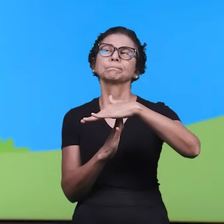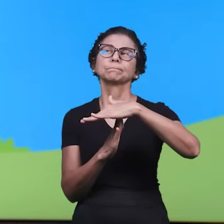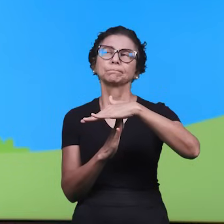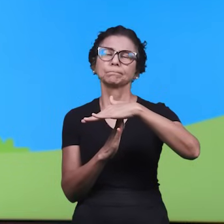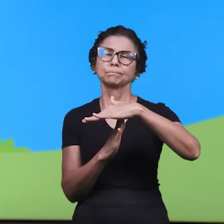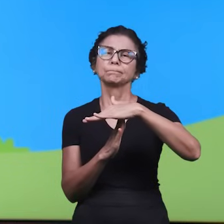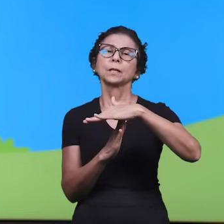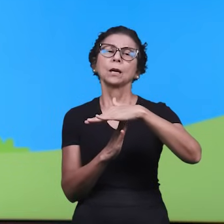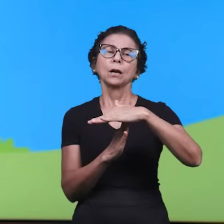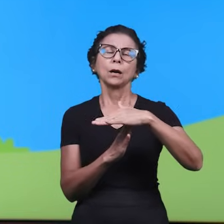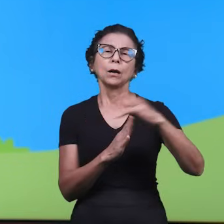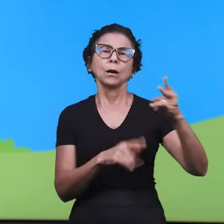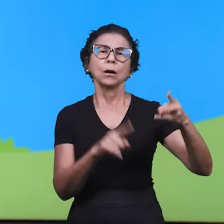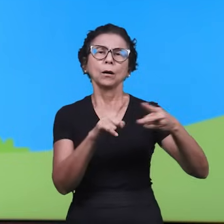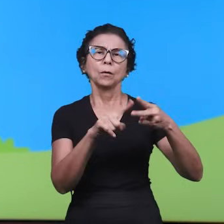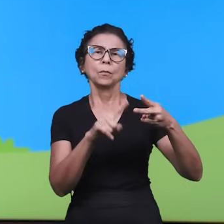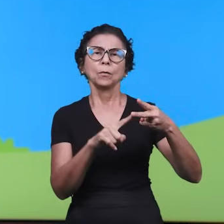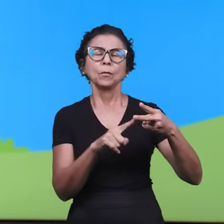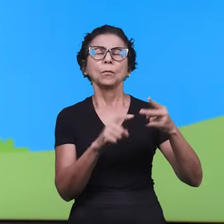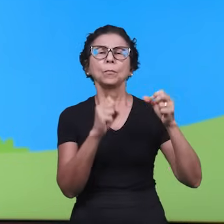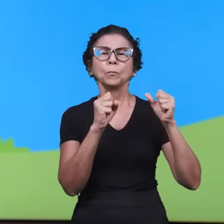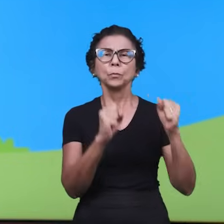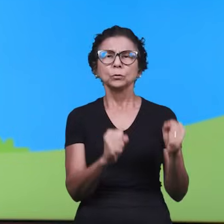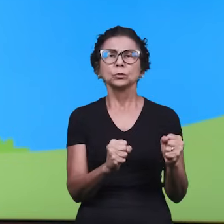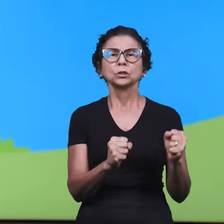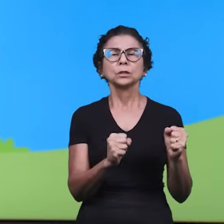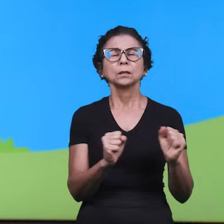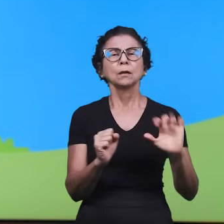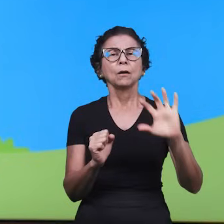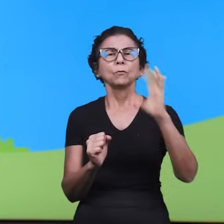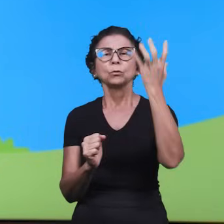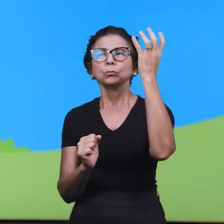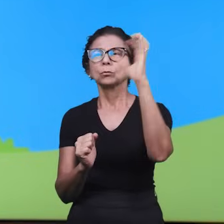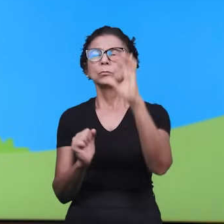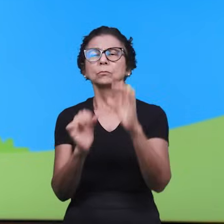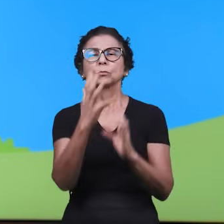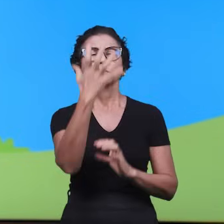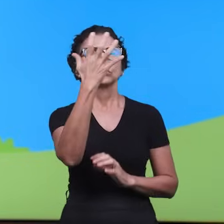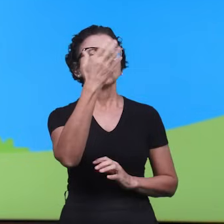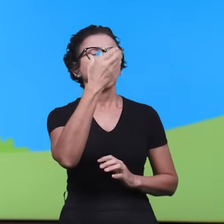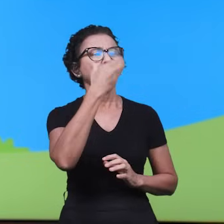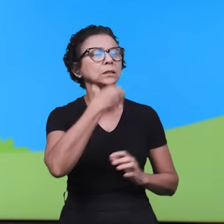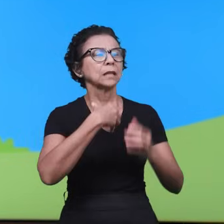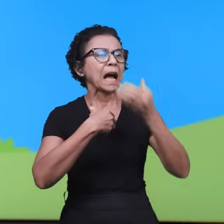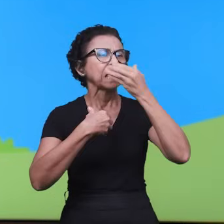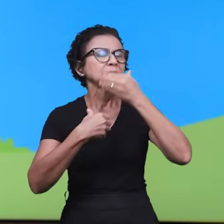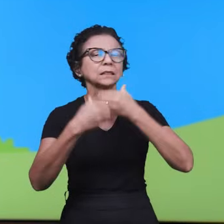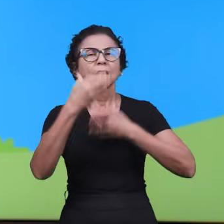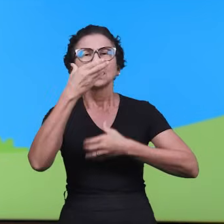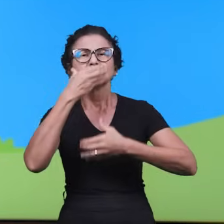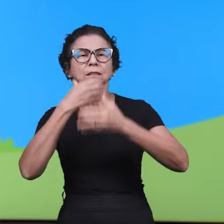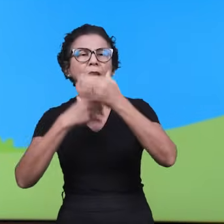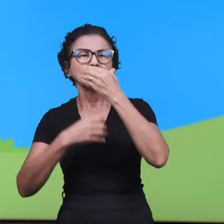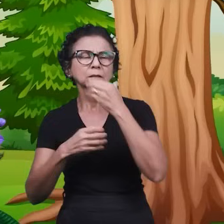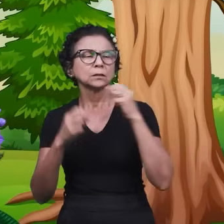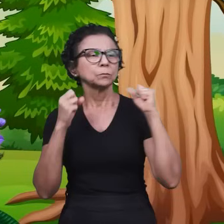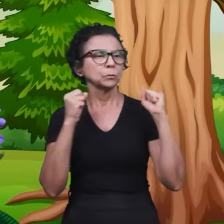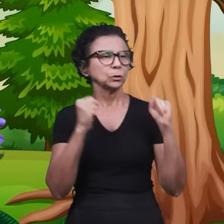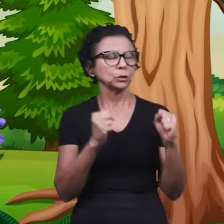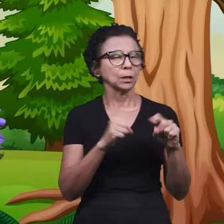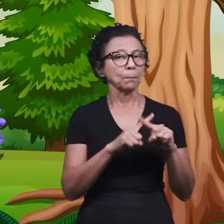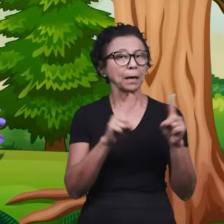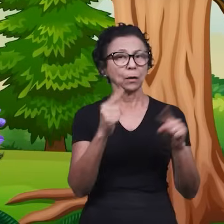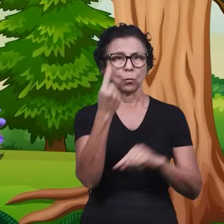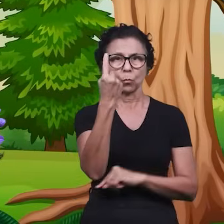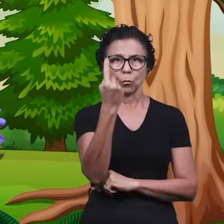homem. Eles podiam comer de todas as árvores, menos da árvore do conhecimento do bem e do mal, pois se eles